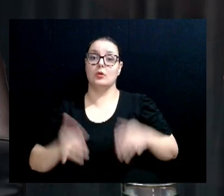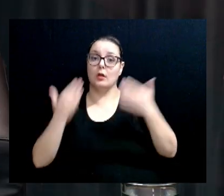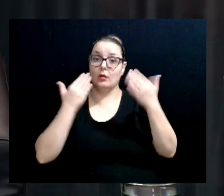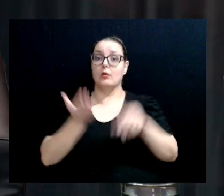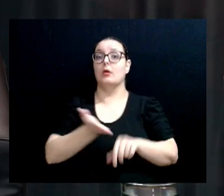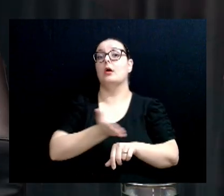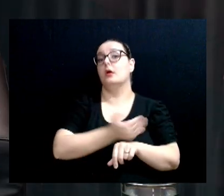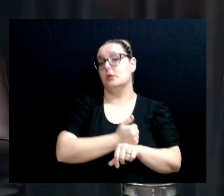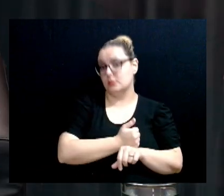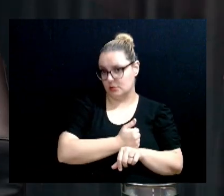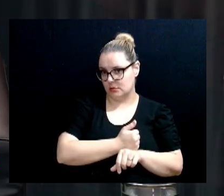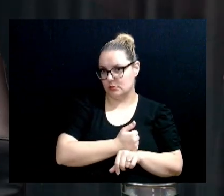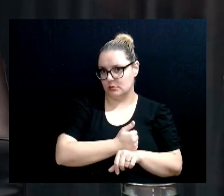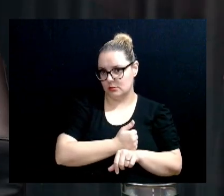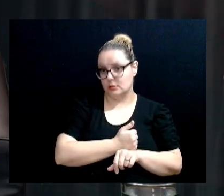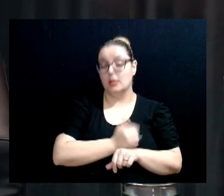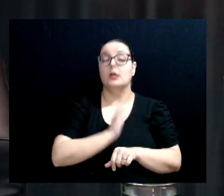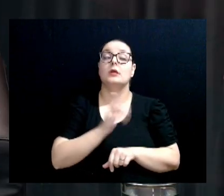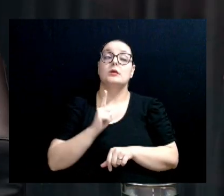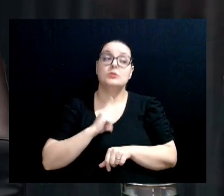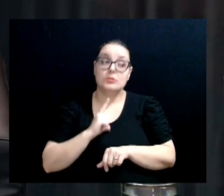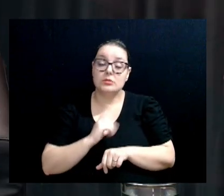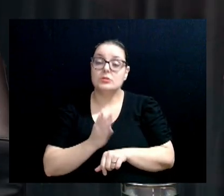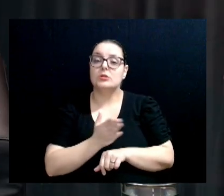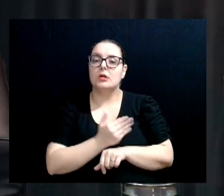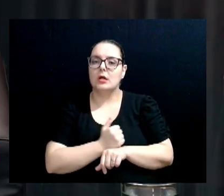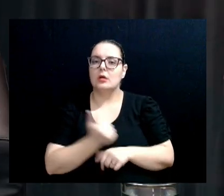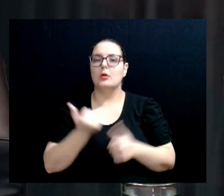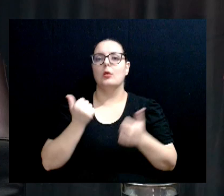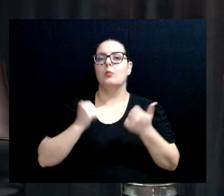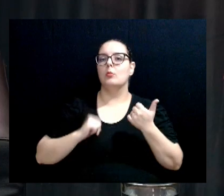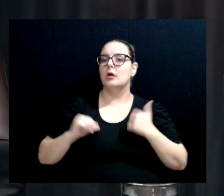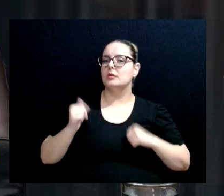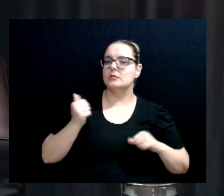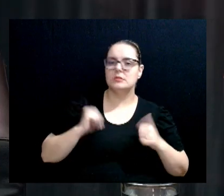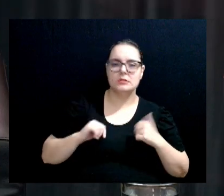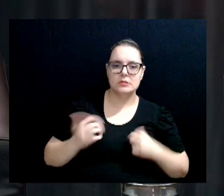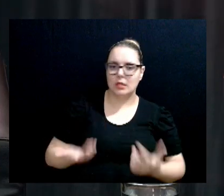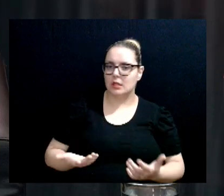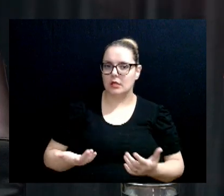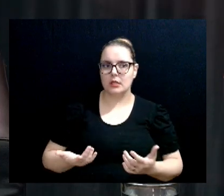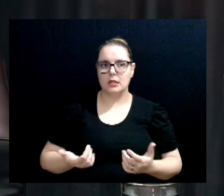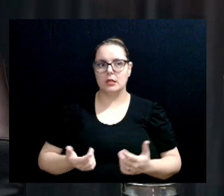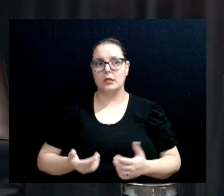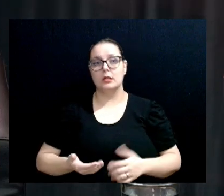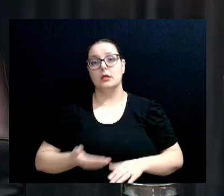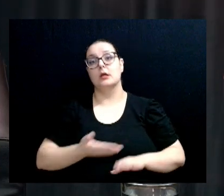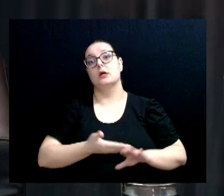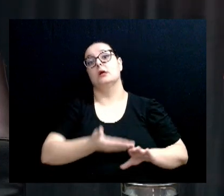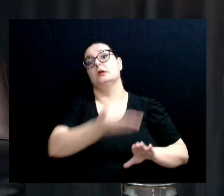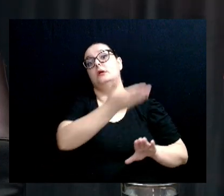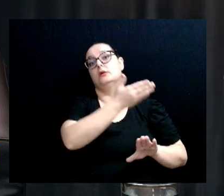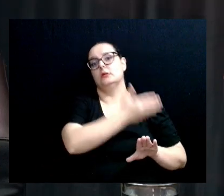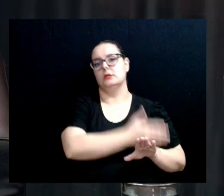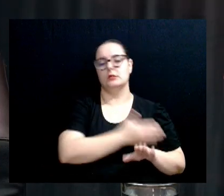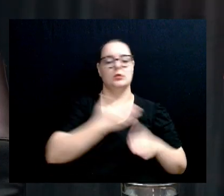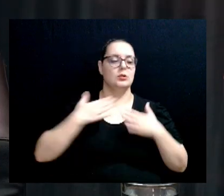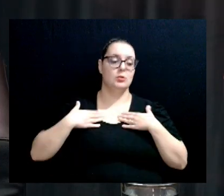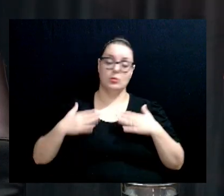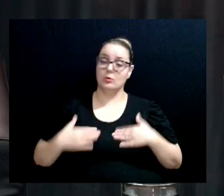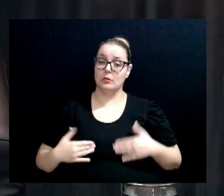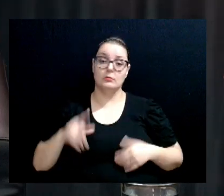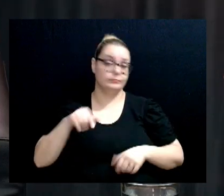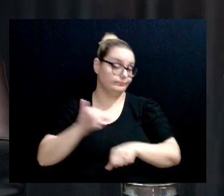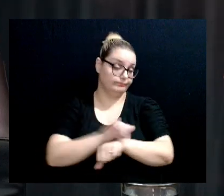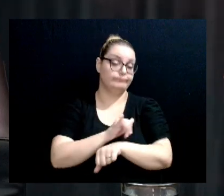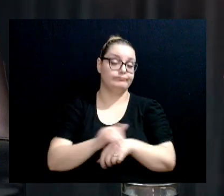de algo que já existia, de uma ansiedade muito mais anterior, e o corpo se torna essa ferramenta. Então, de